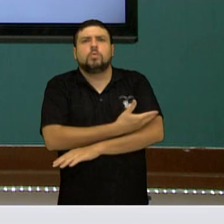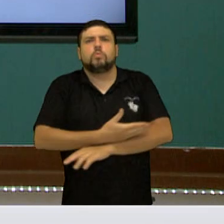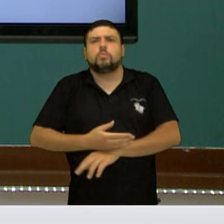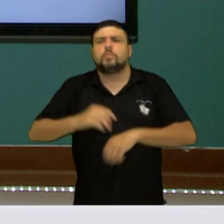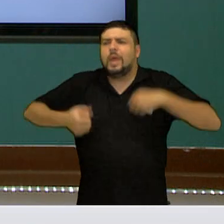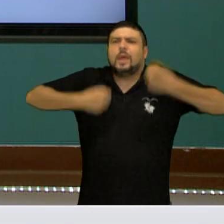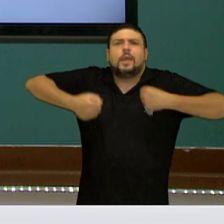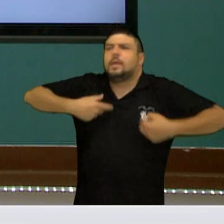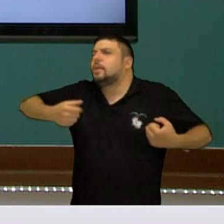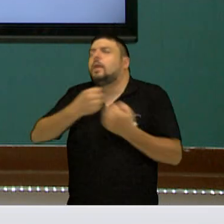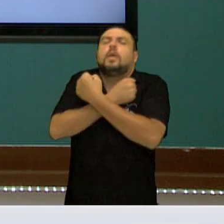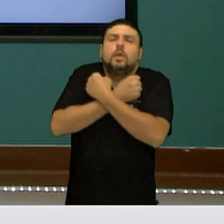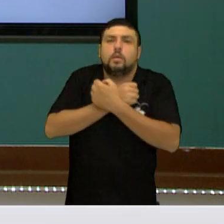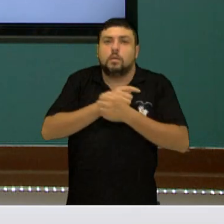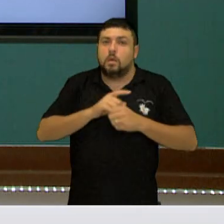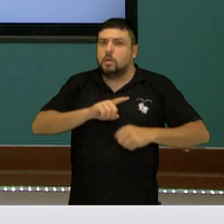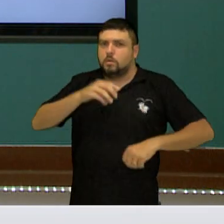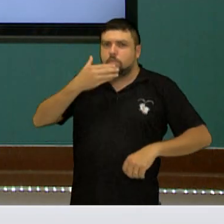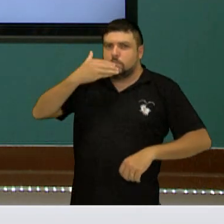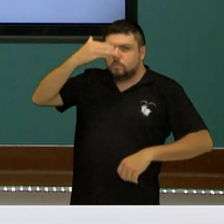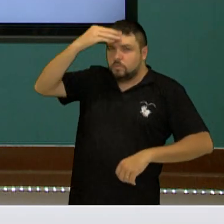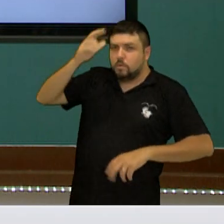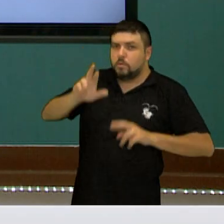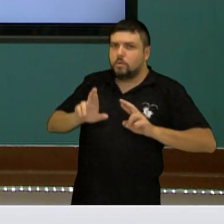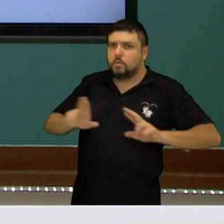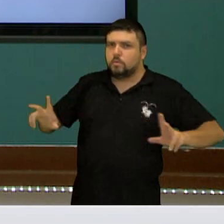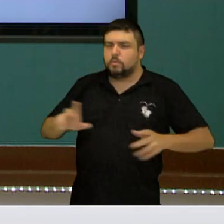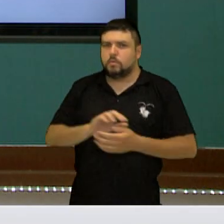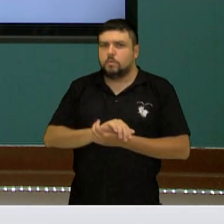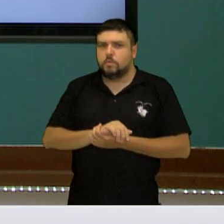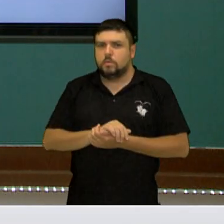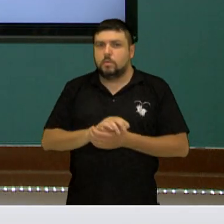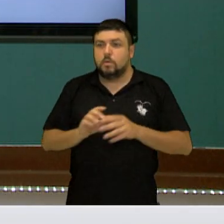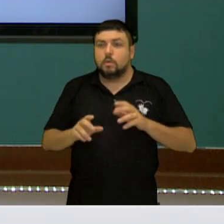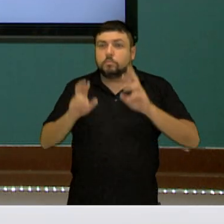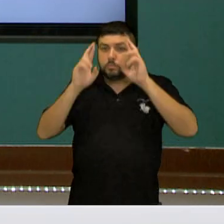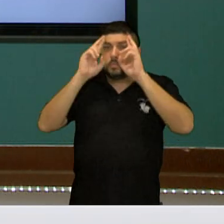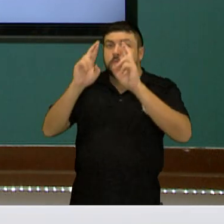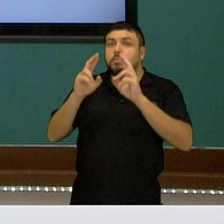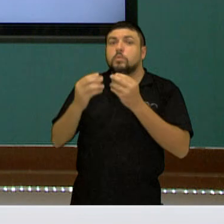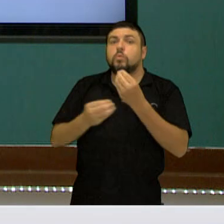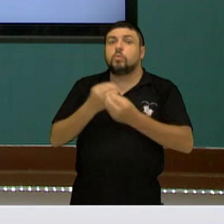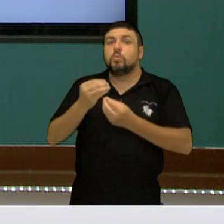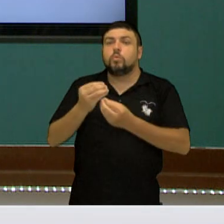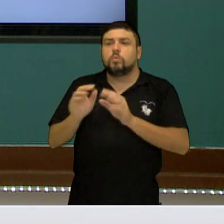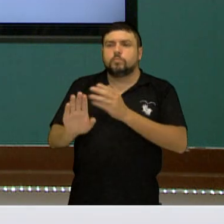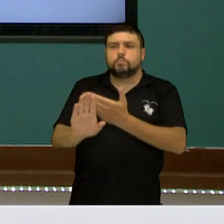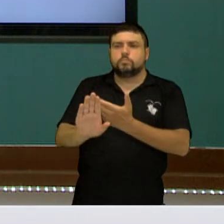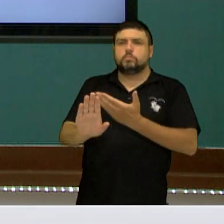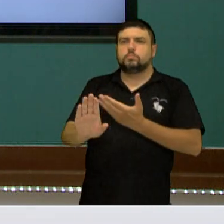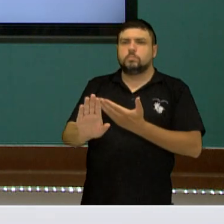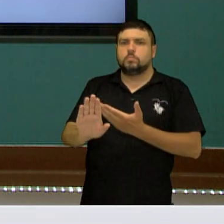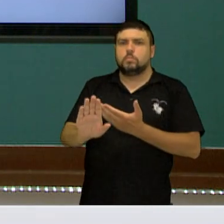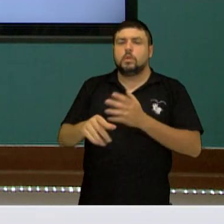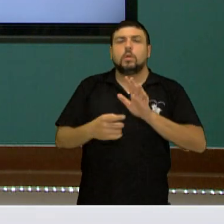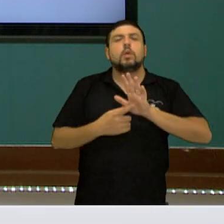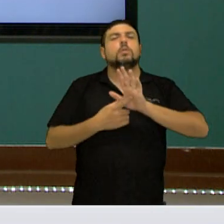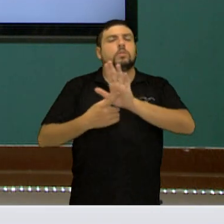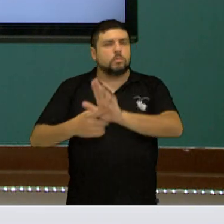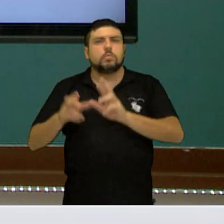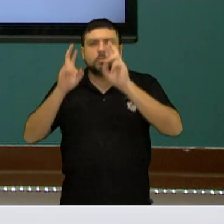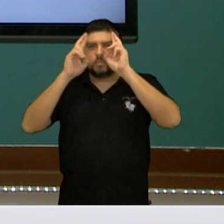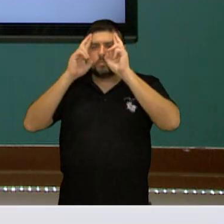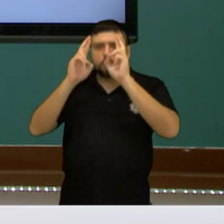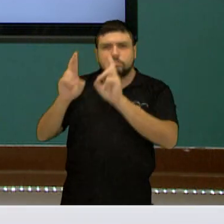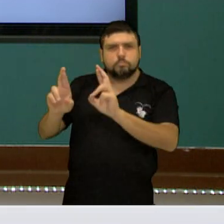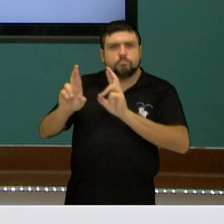beijo, né? Eles é o contrário. Você quer manter respeito? Mantenha sem contato físico. Aí o respeito estará